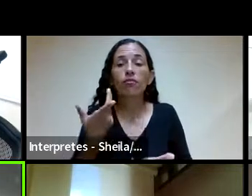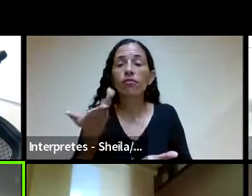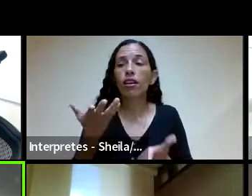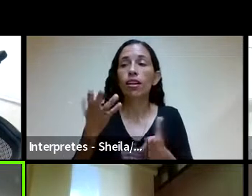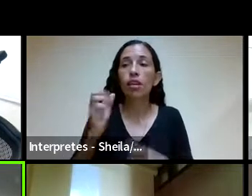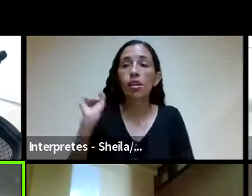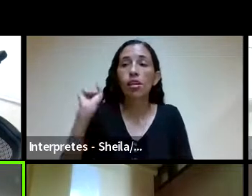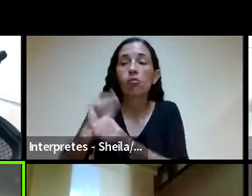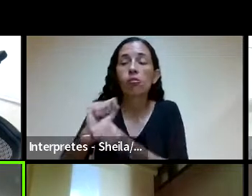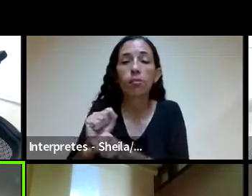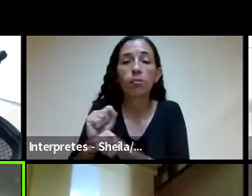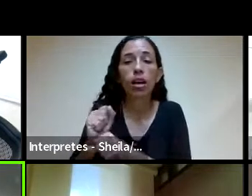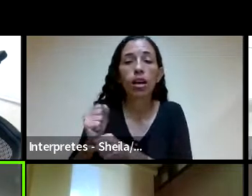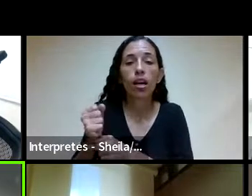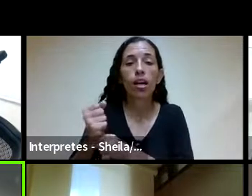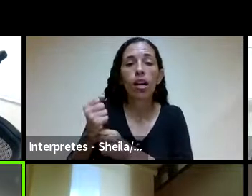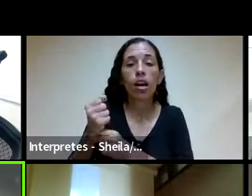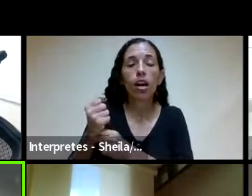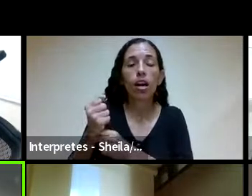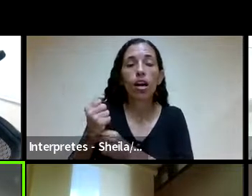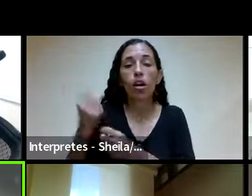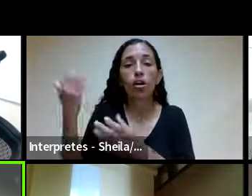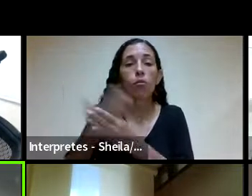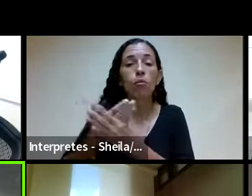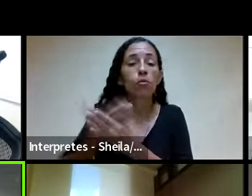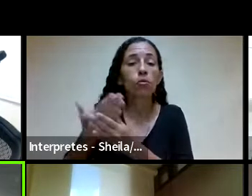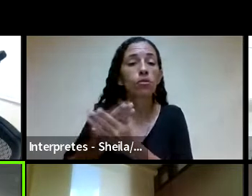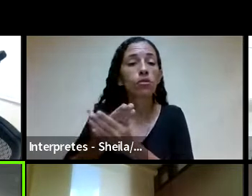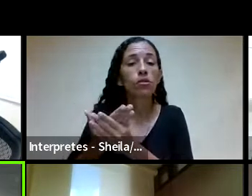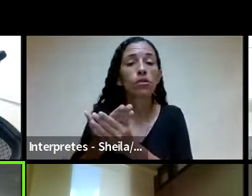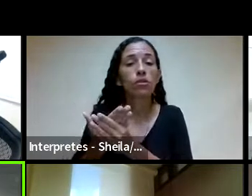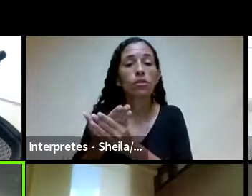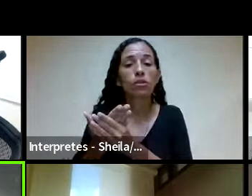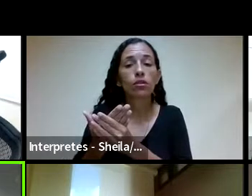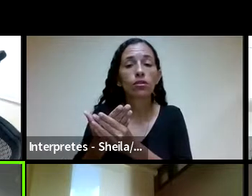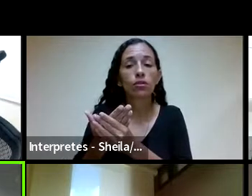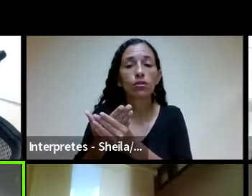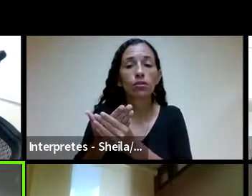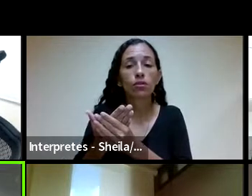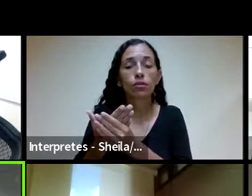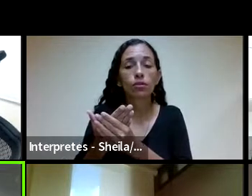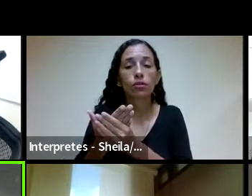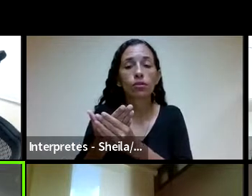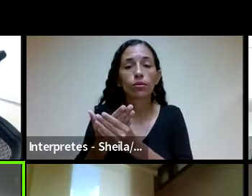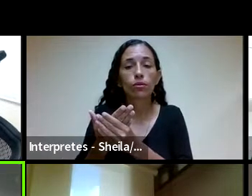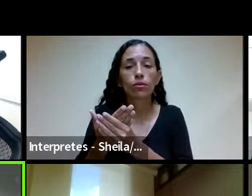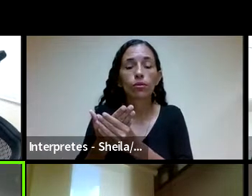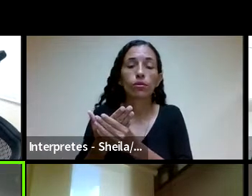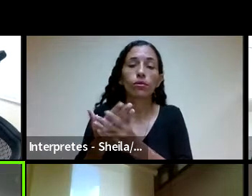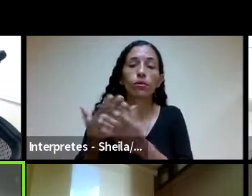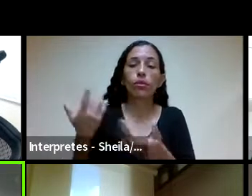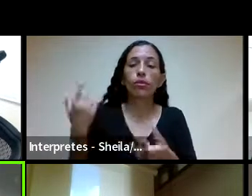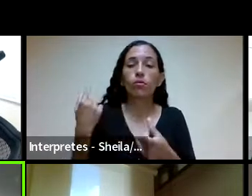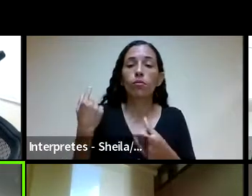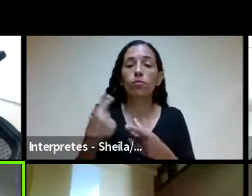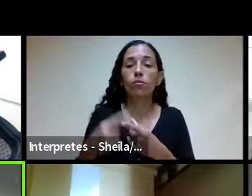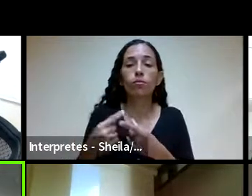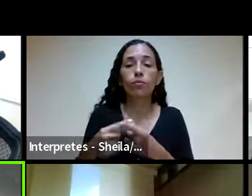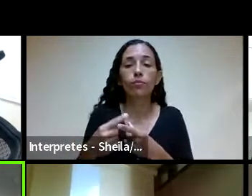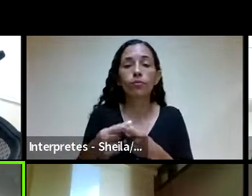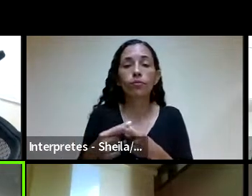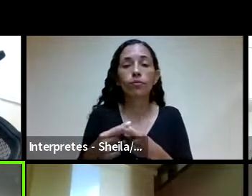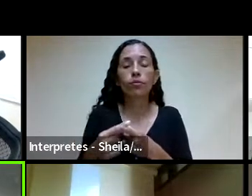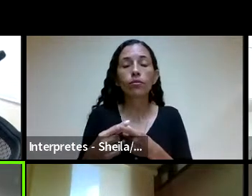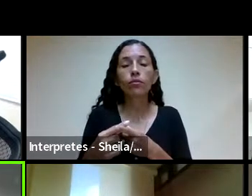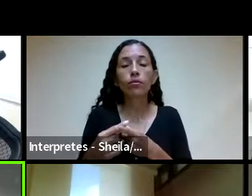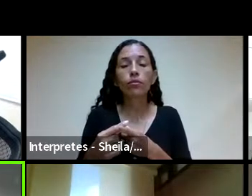ela é interessante porque ela é uma testemunha indicada pelo autor, mas sem proximidade com o autor. E nisso daí